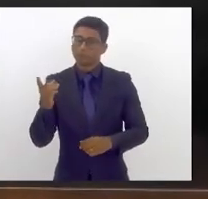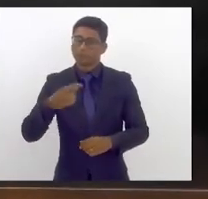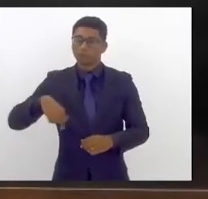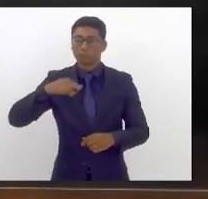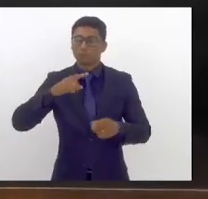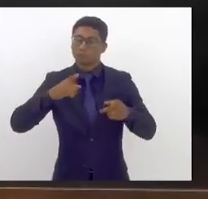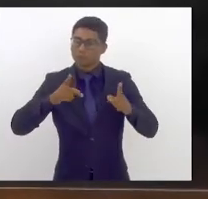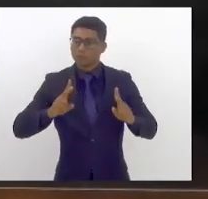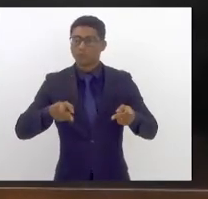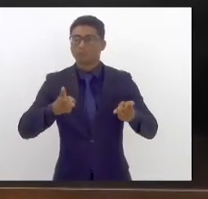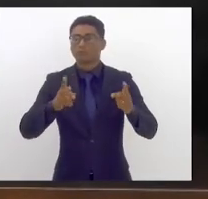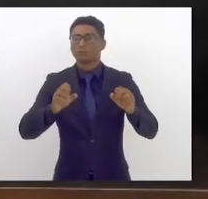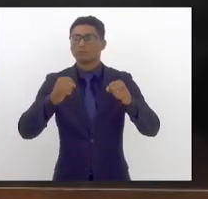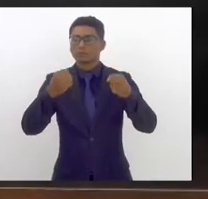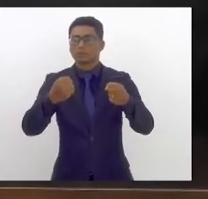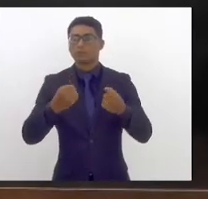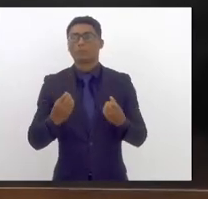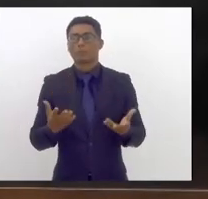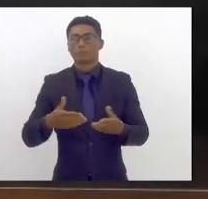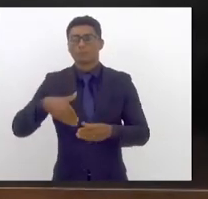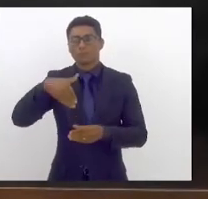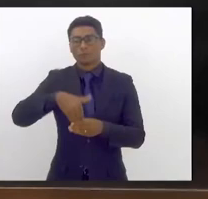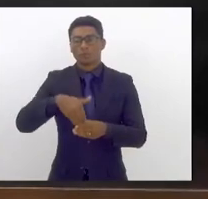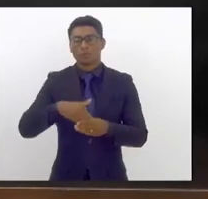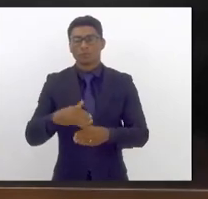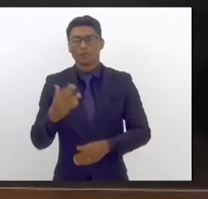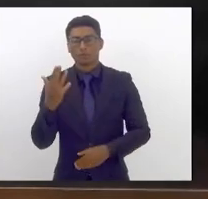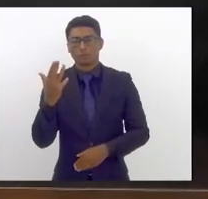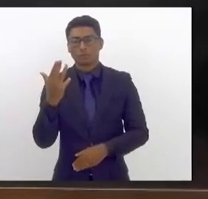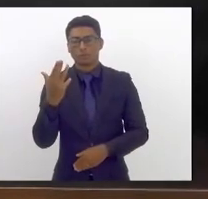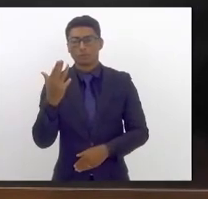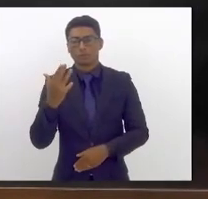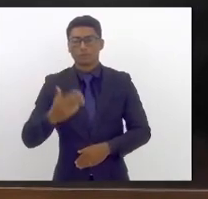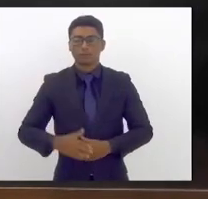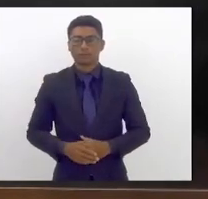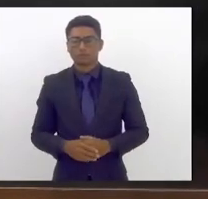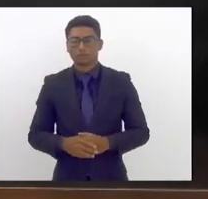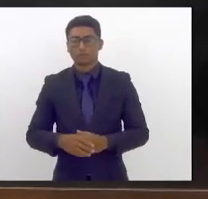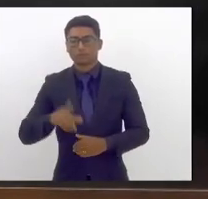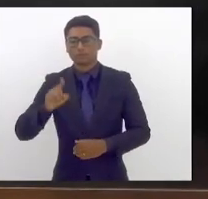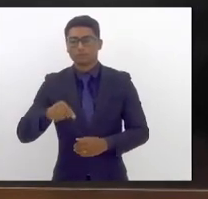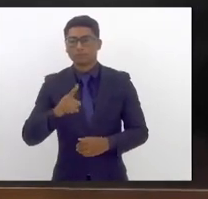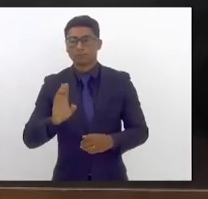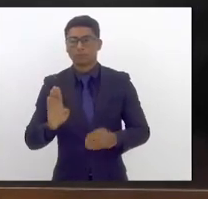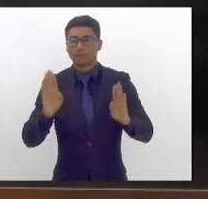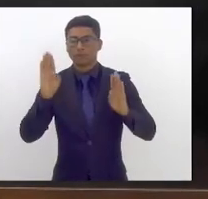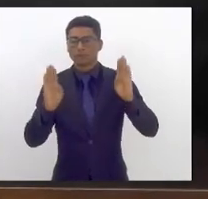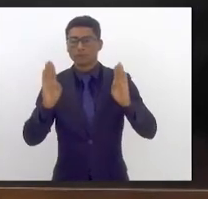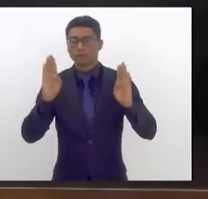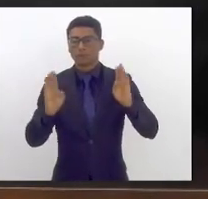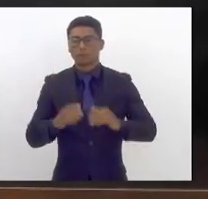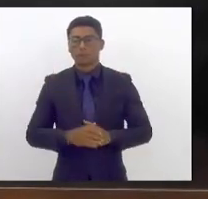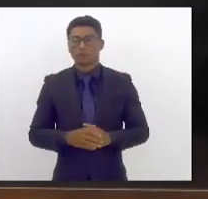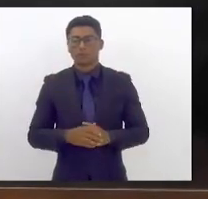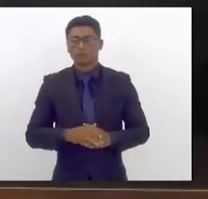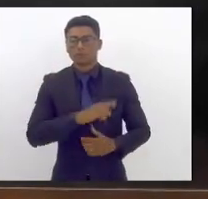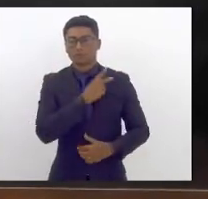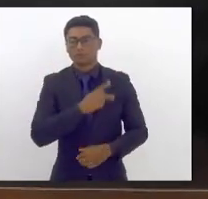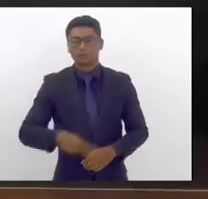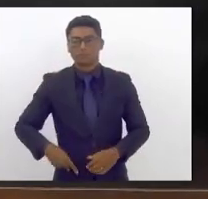para que a gente volte em Luiz Inácio Lula da Silva que é o nosso candidato ao governo do